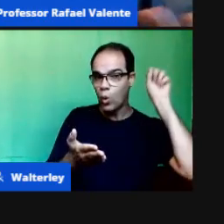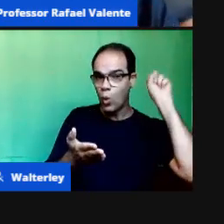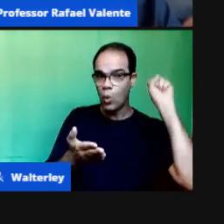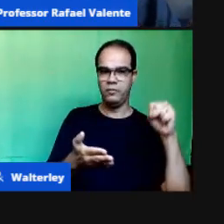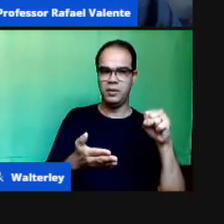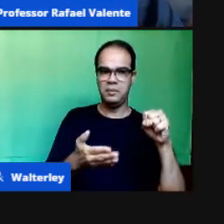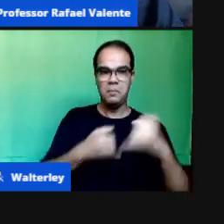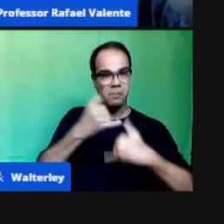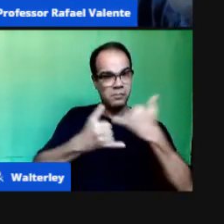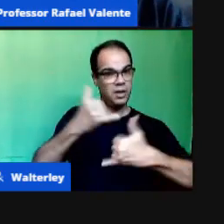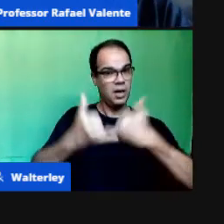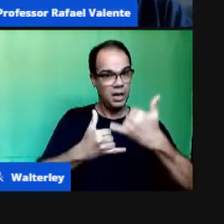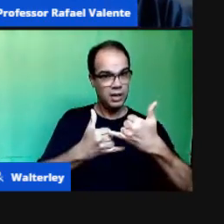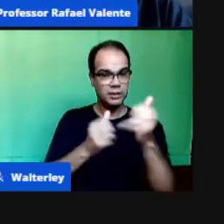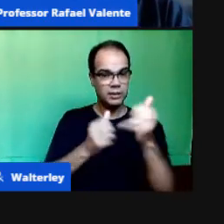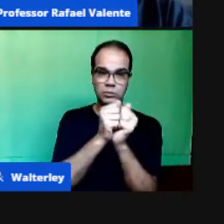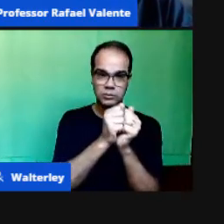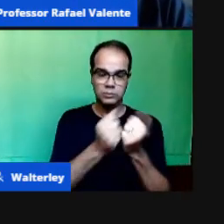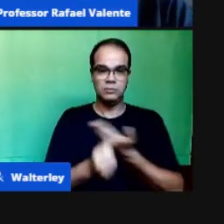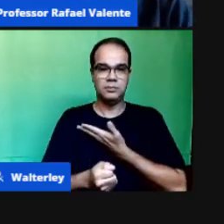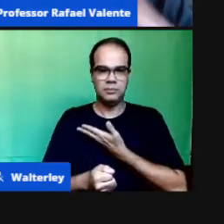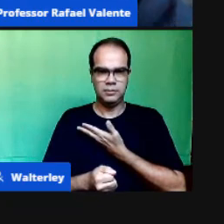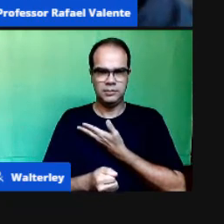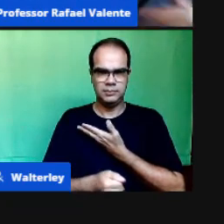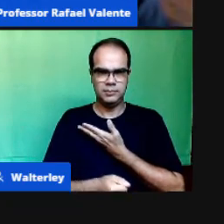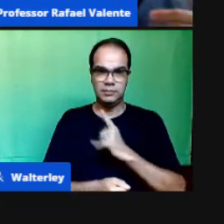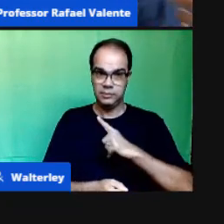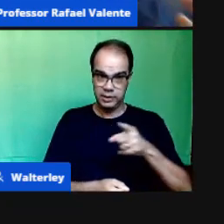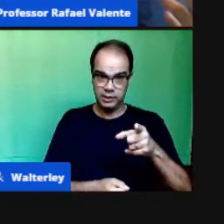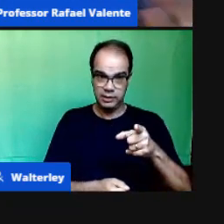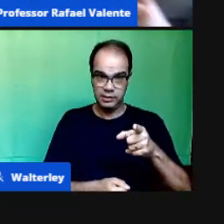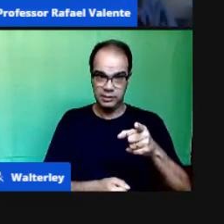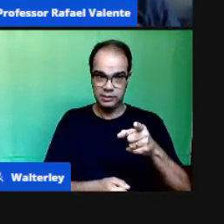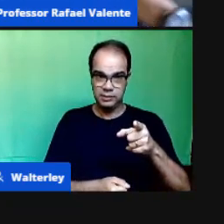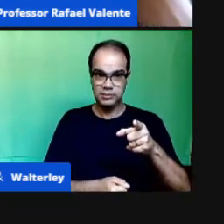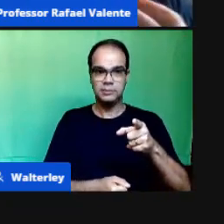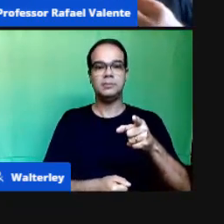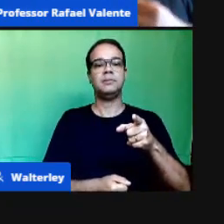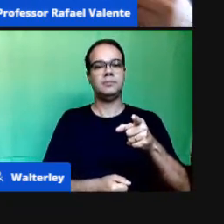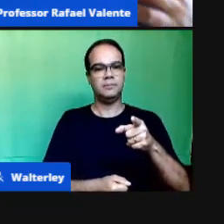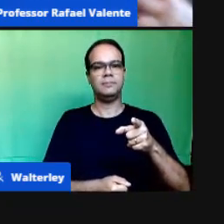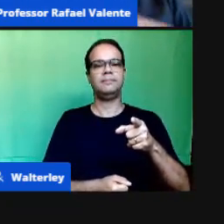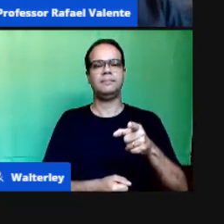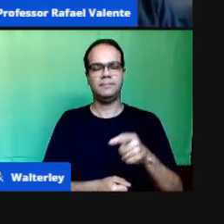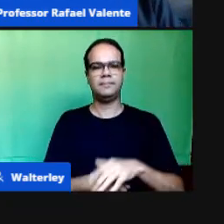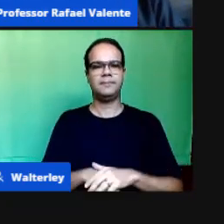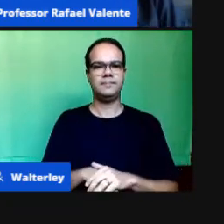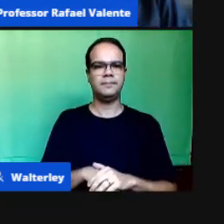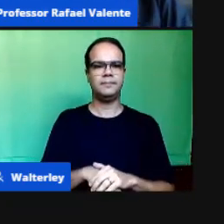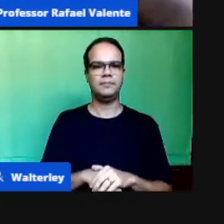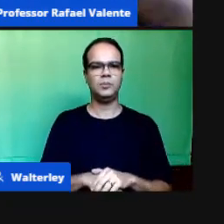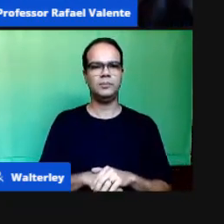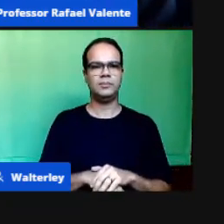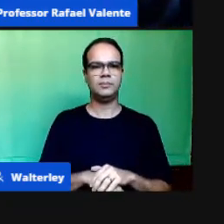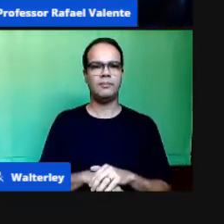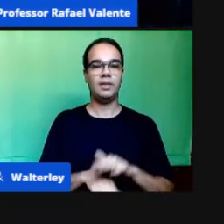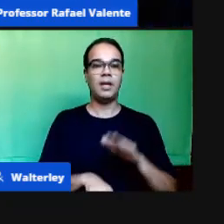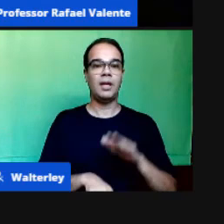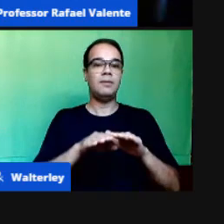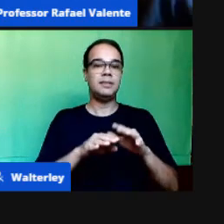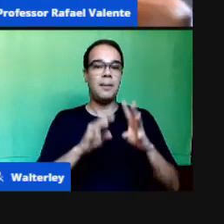na companhia dos meus amigos, né? Então, muitas vezes, quando a gente passa a